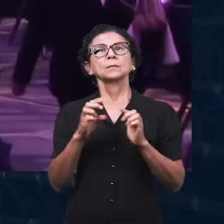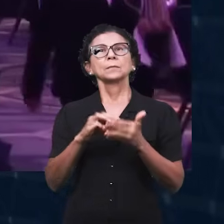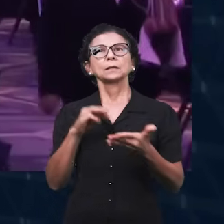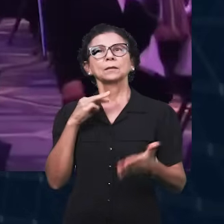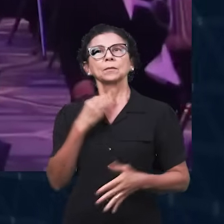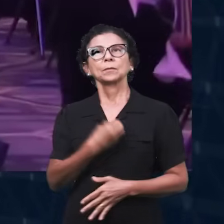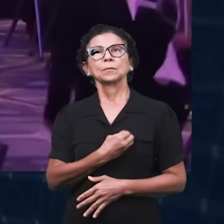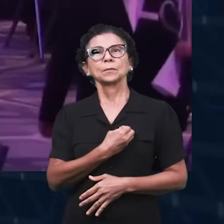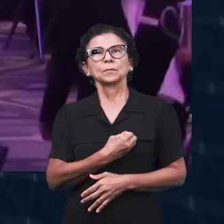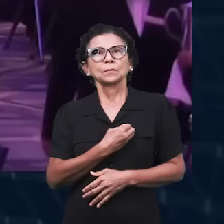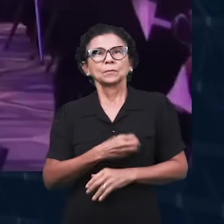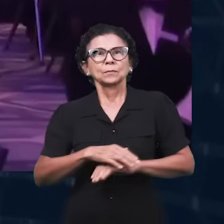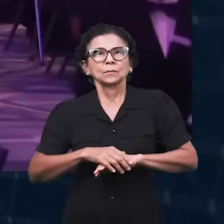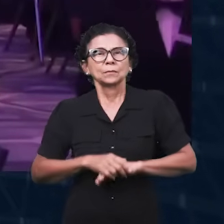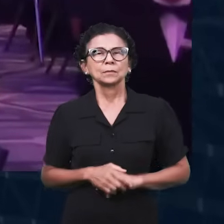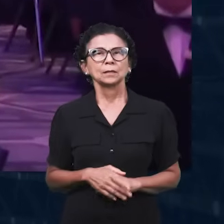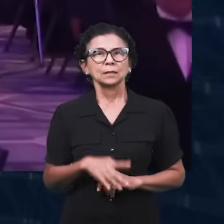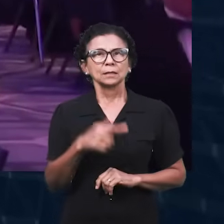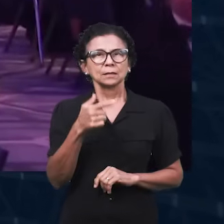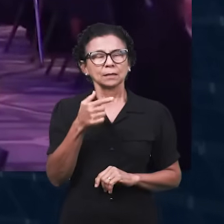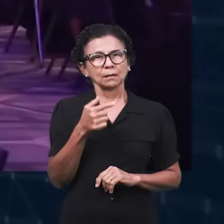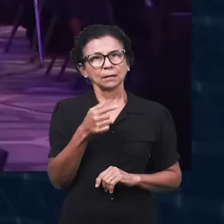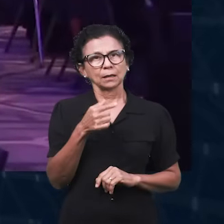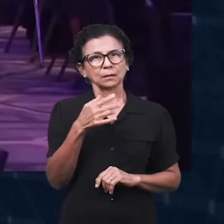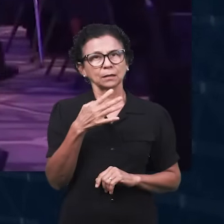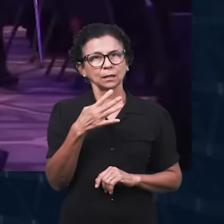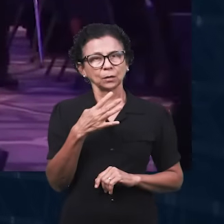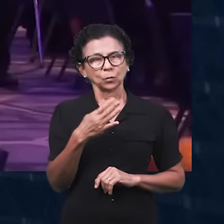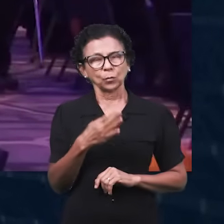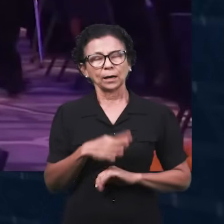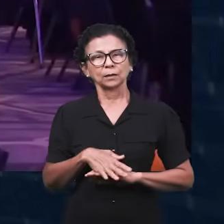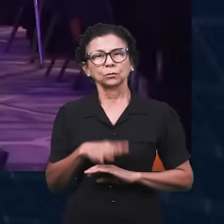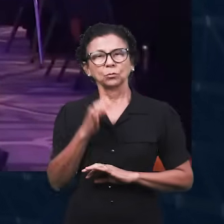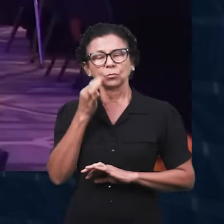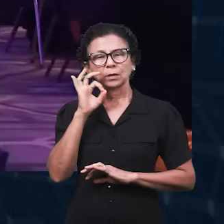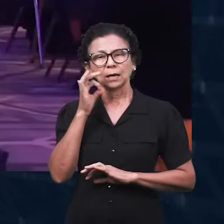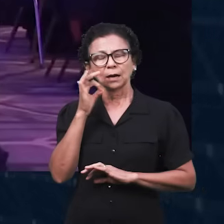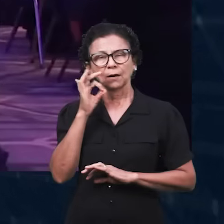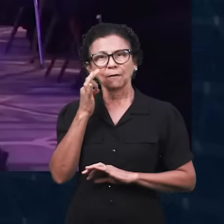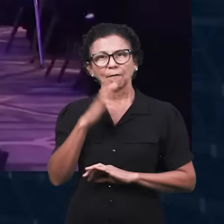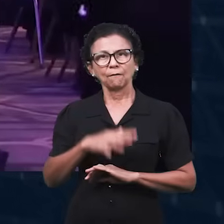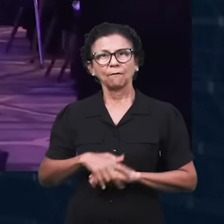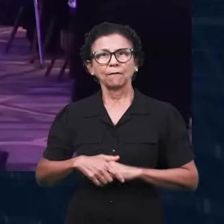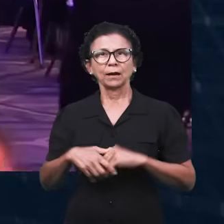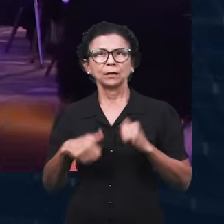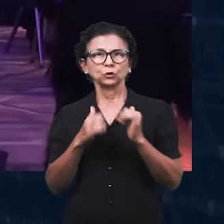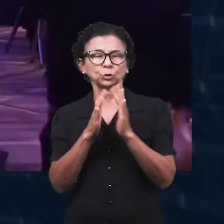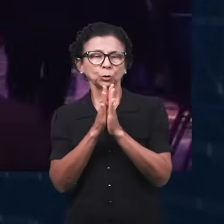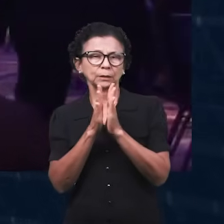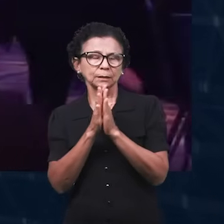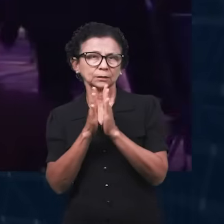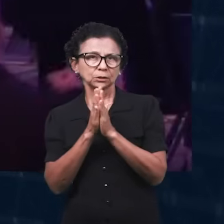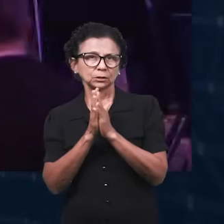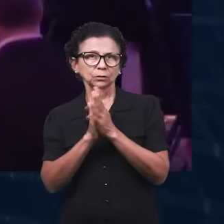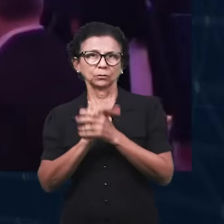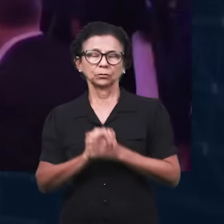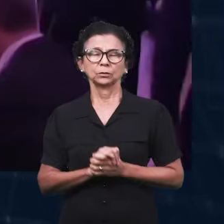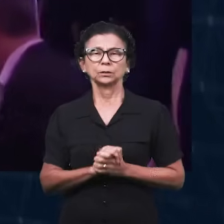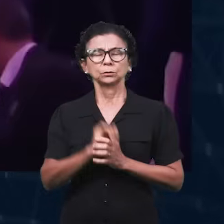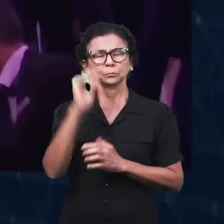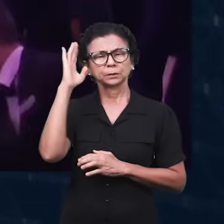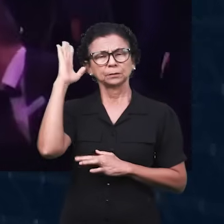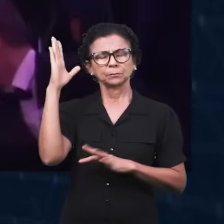Maranata participou do 74º Café Nacional de Oração em Washington, D.C., um